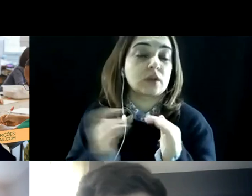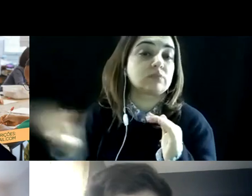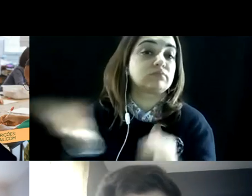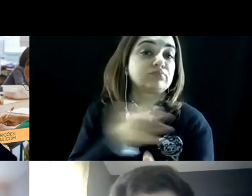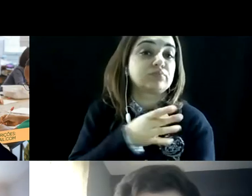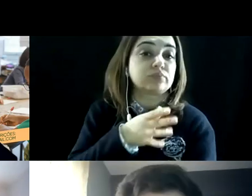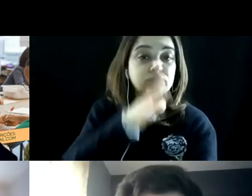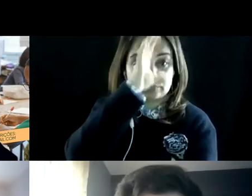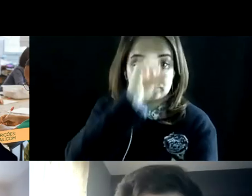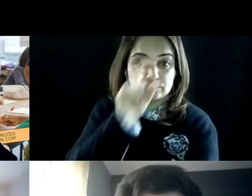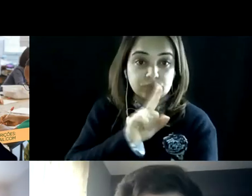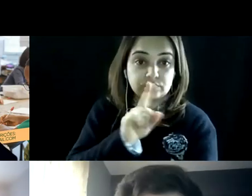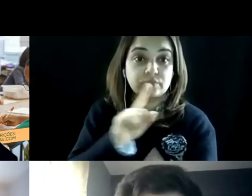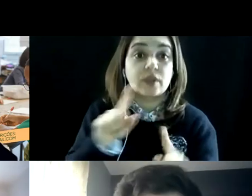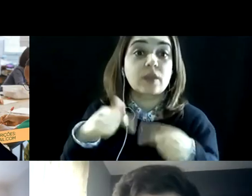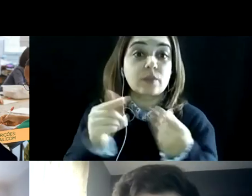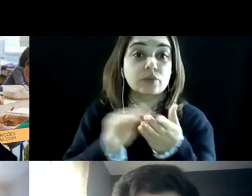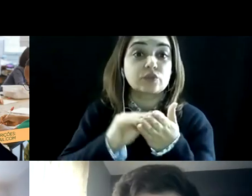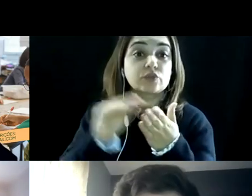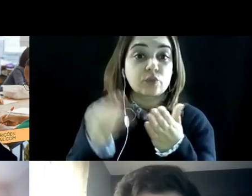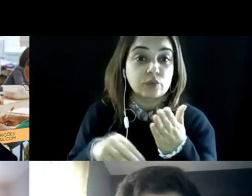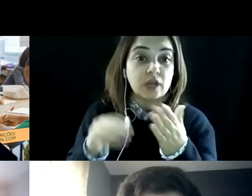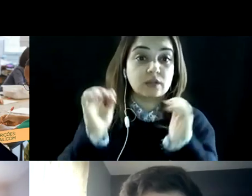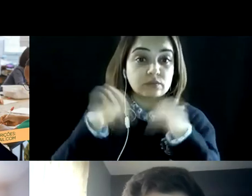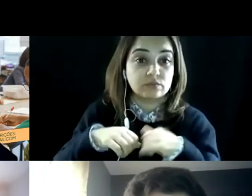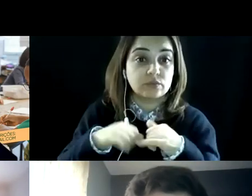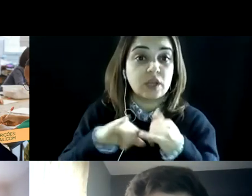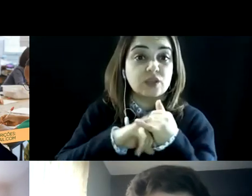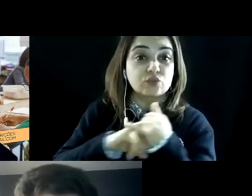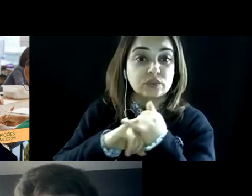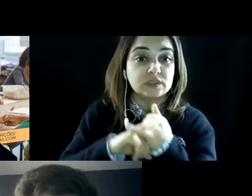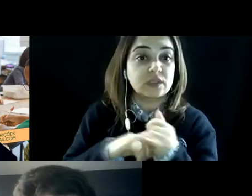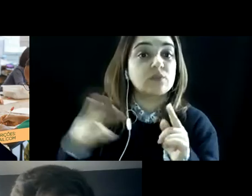portanto, entretanto, o contrato de associação acabou